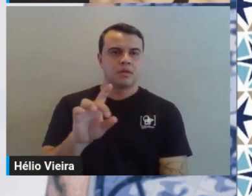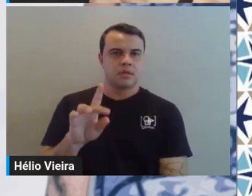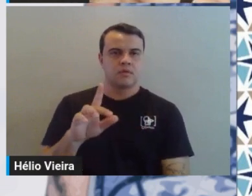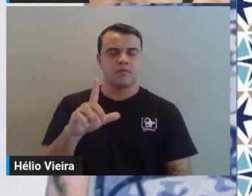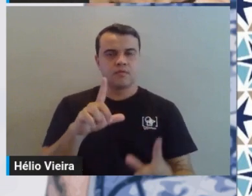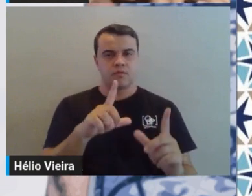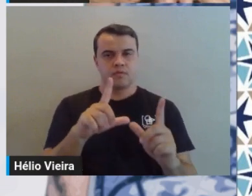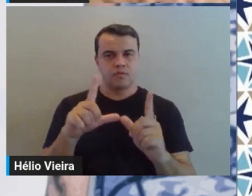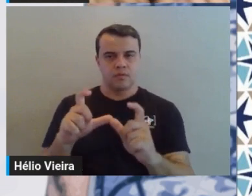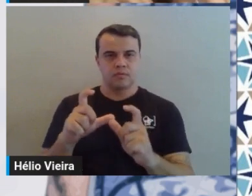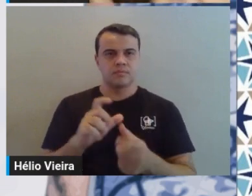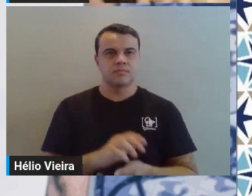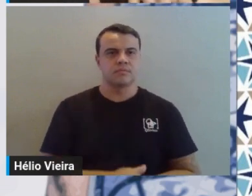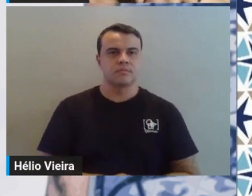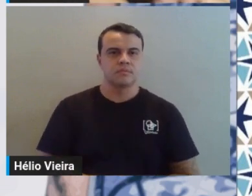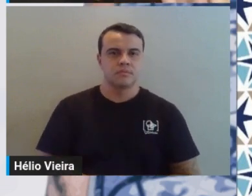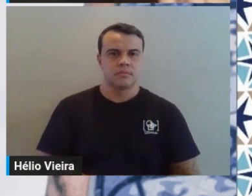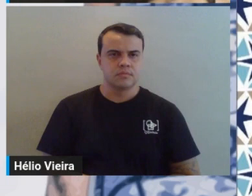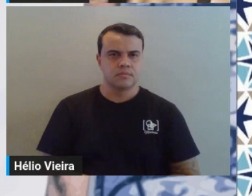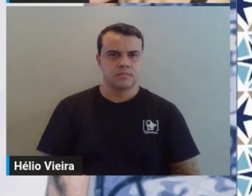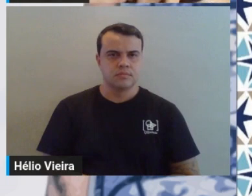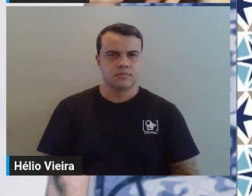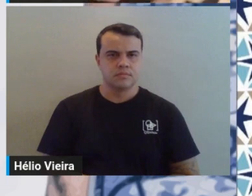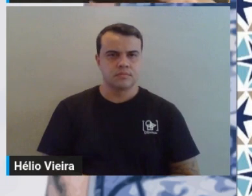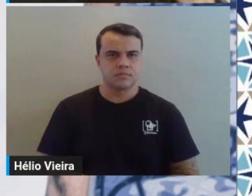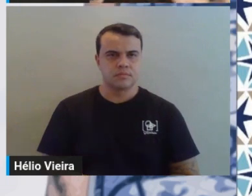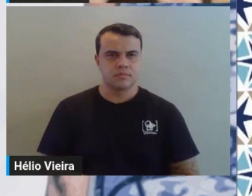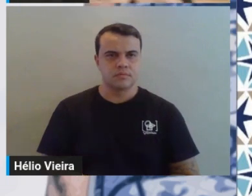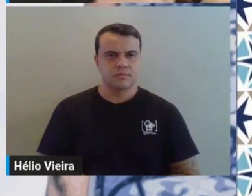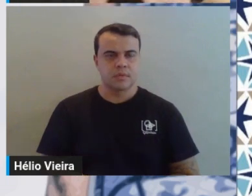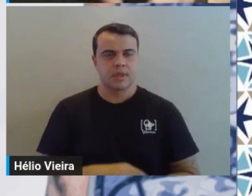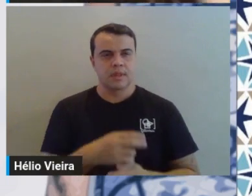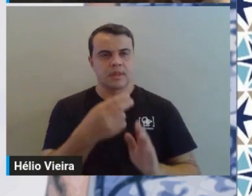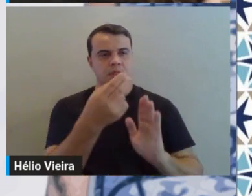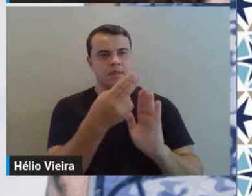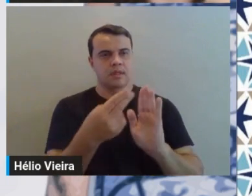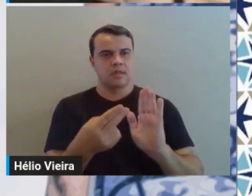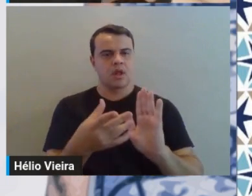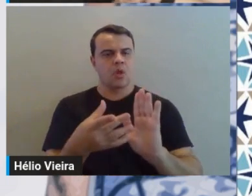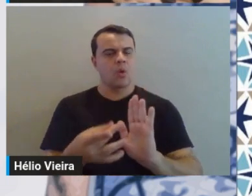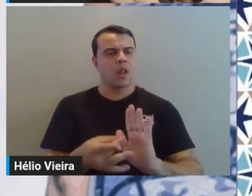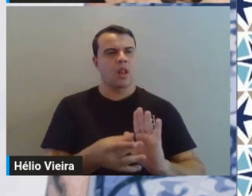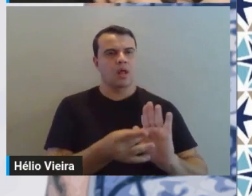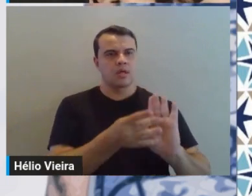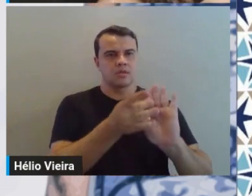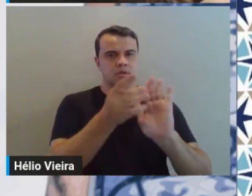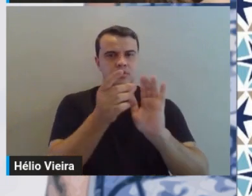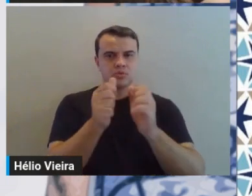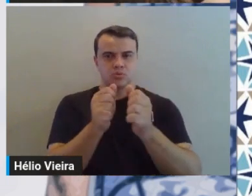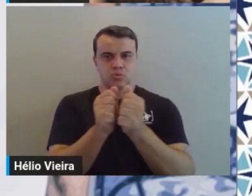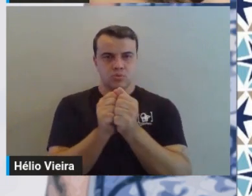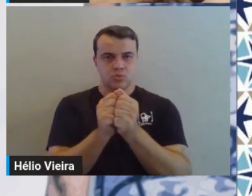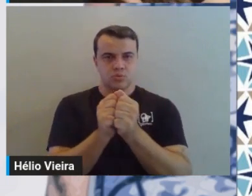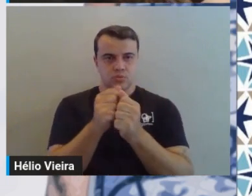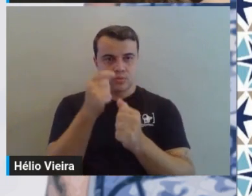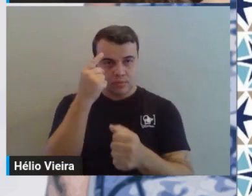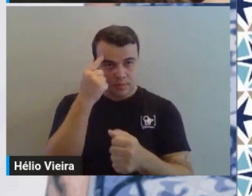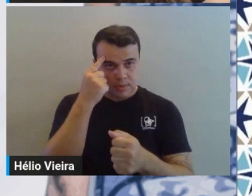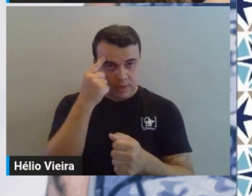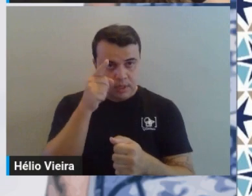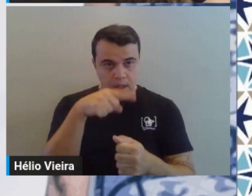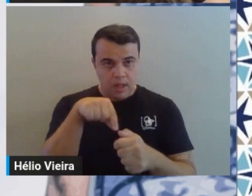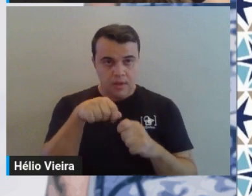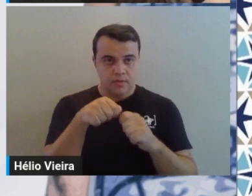imagem. E a partir desses desenhos, fazer uma colagem coletiva, pensar em